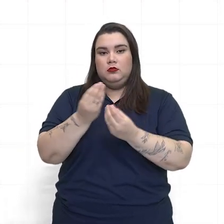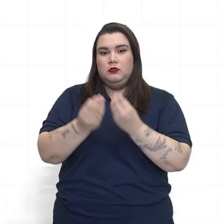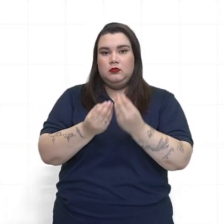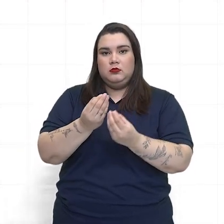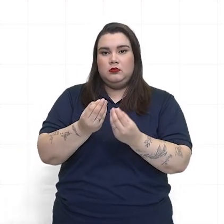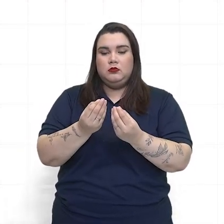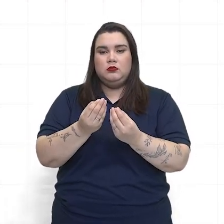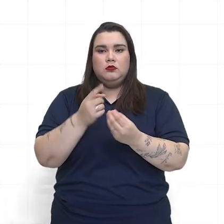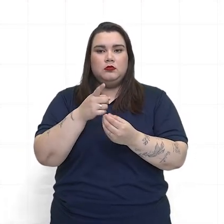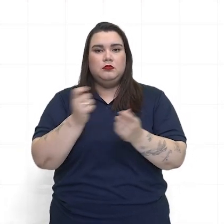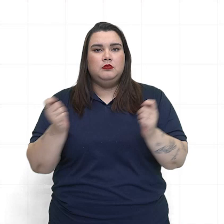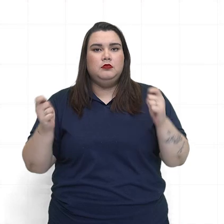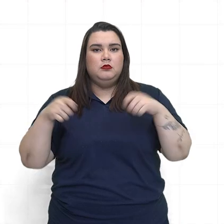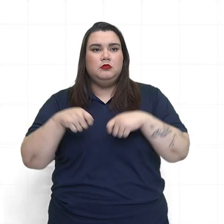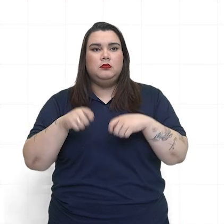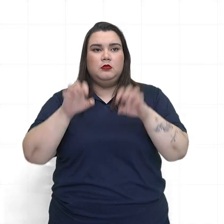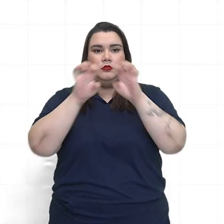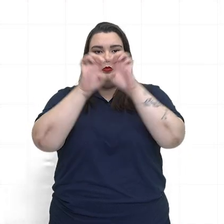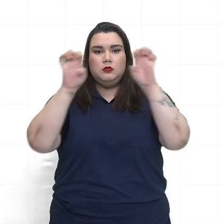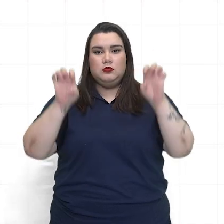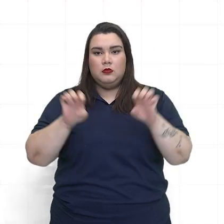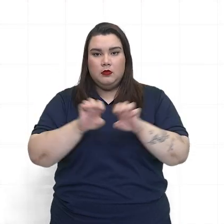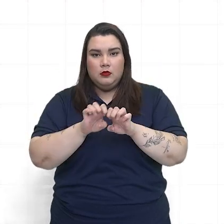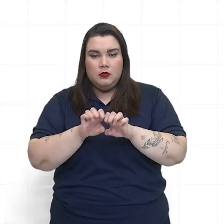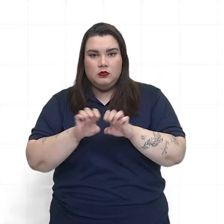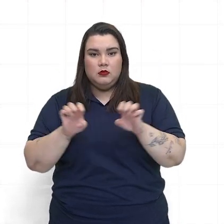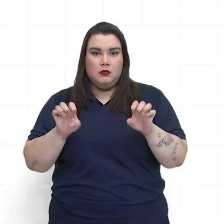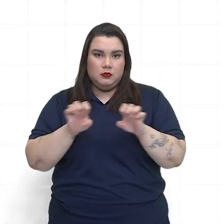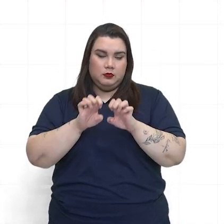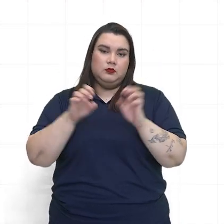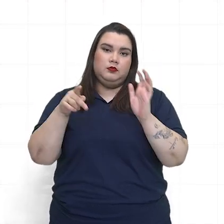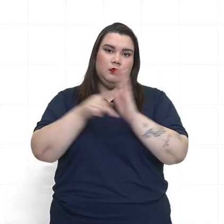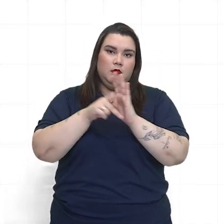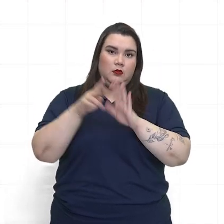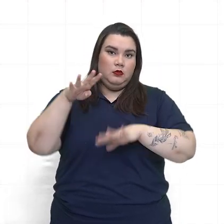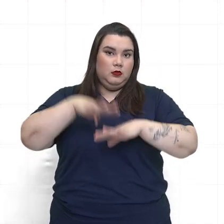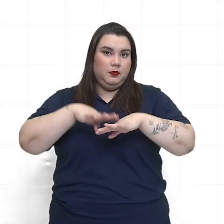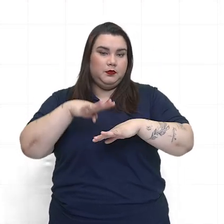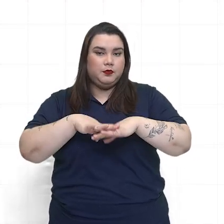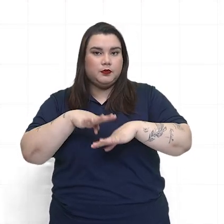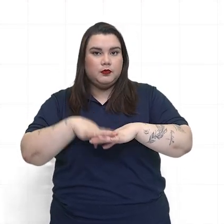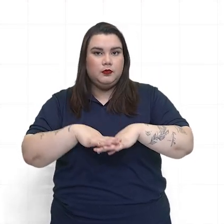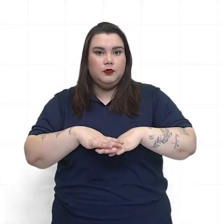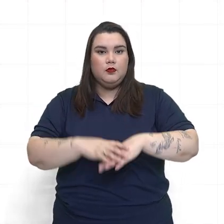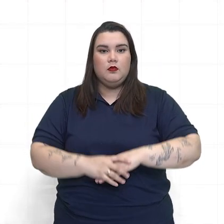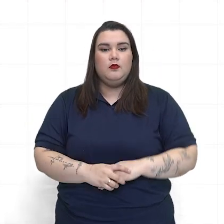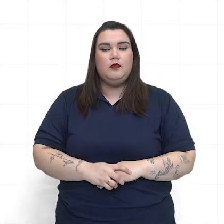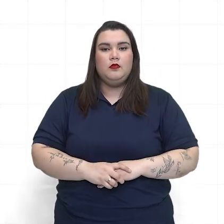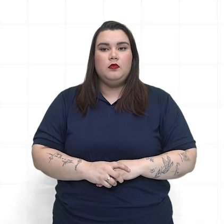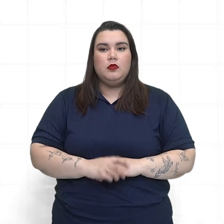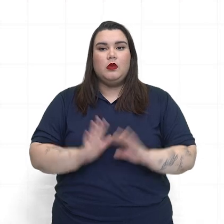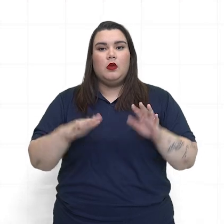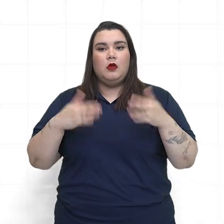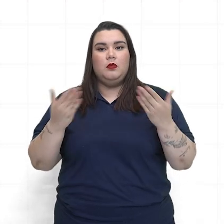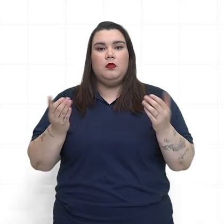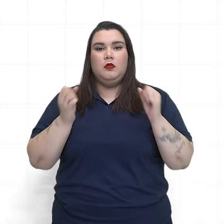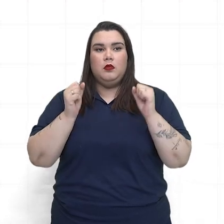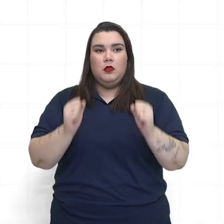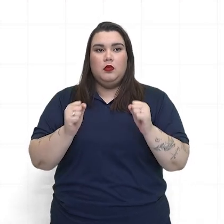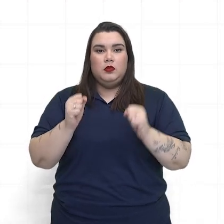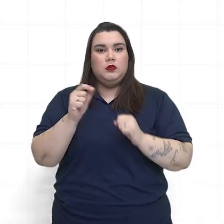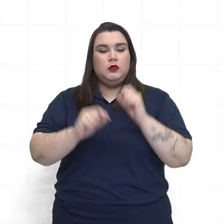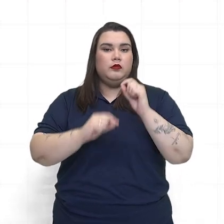como que você pode estruturar esta situação matematicamente. Então, você pode